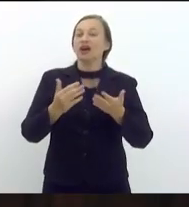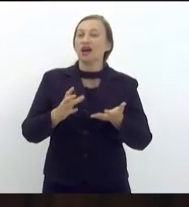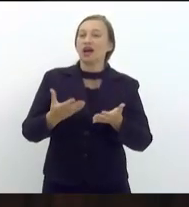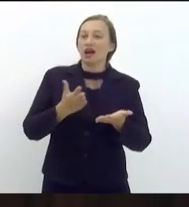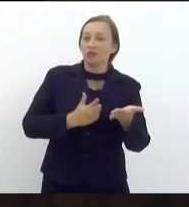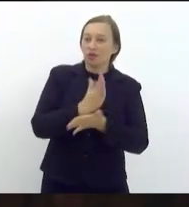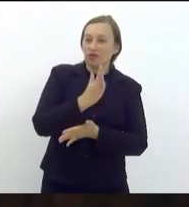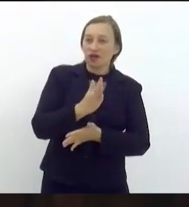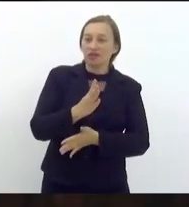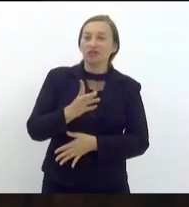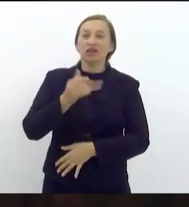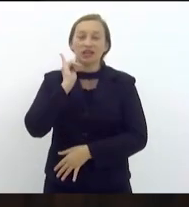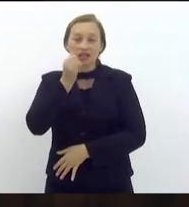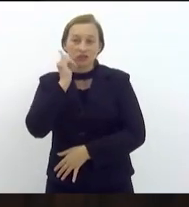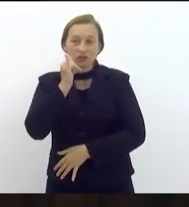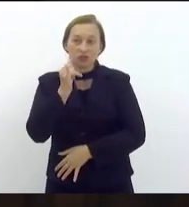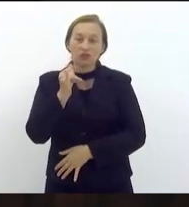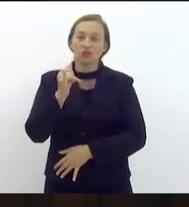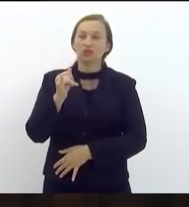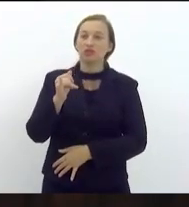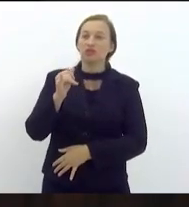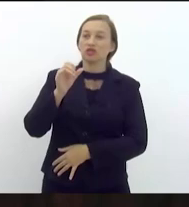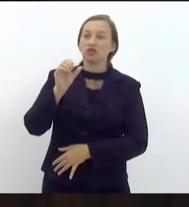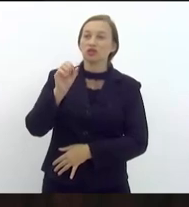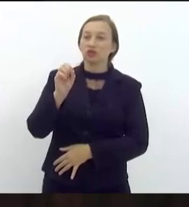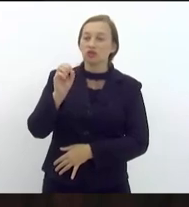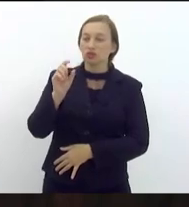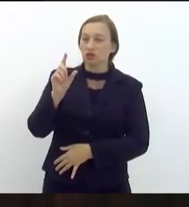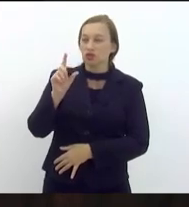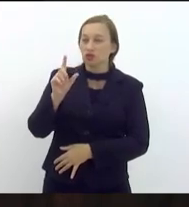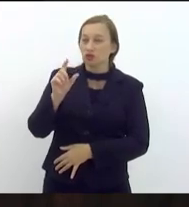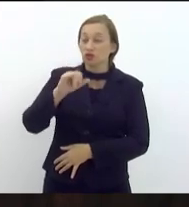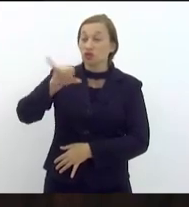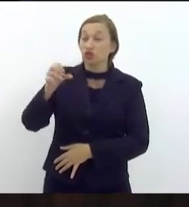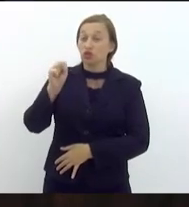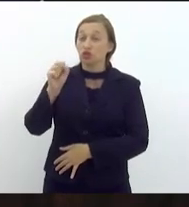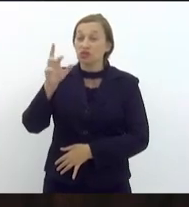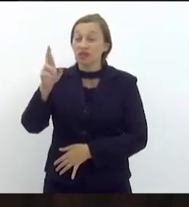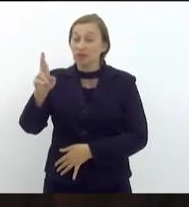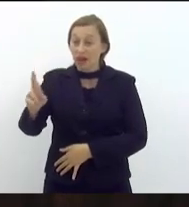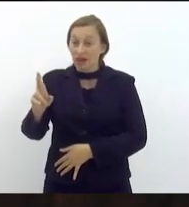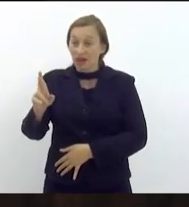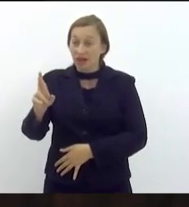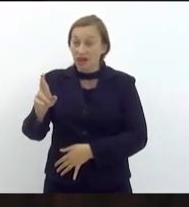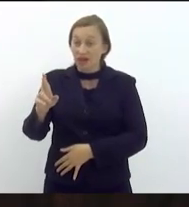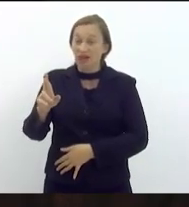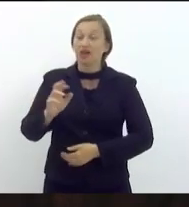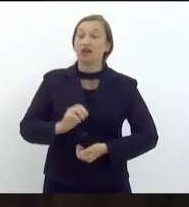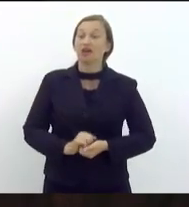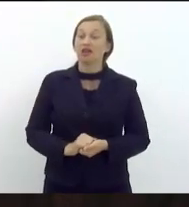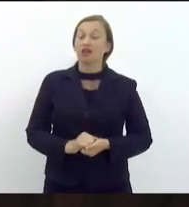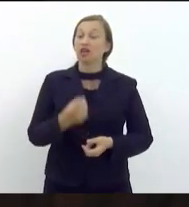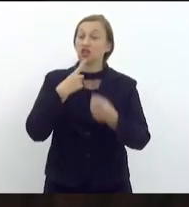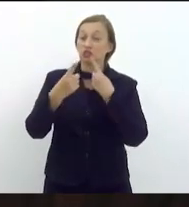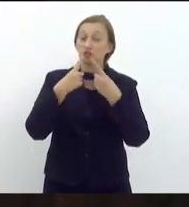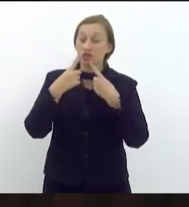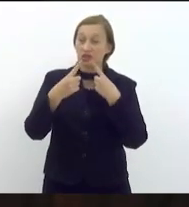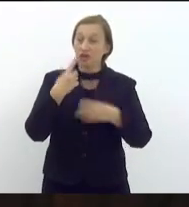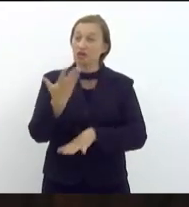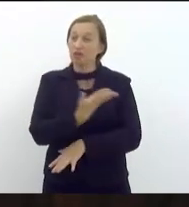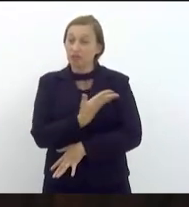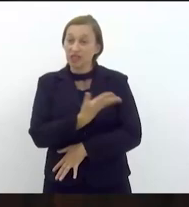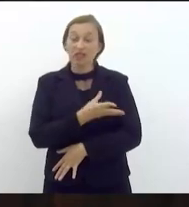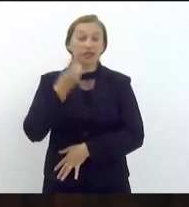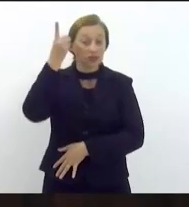Felipinho Habib's e professor Josemar em discussão para discutir nossa querida amiga